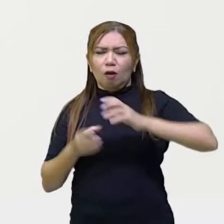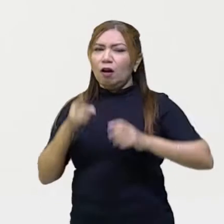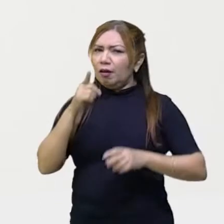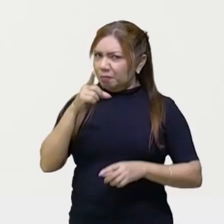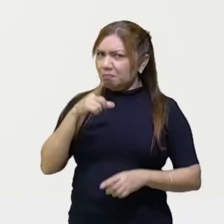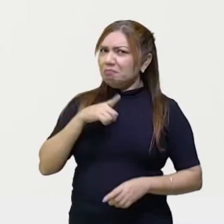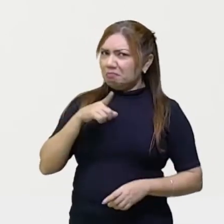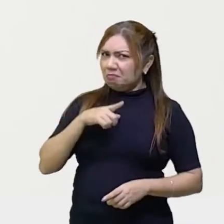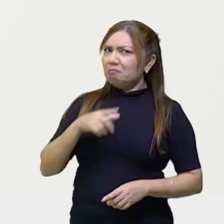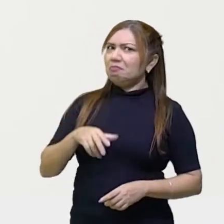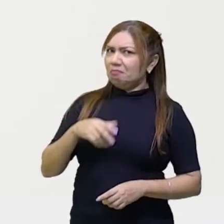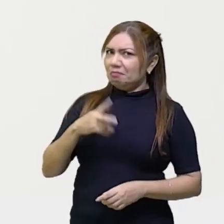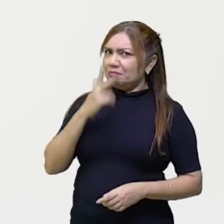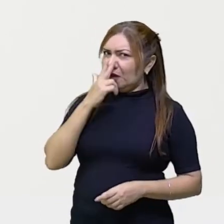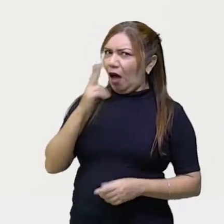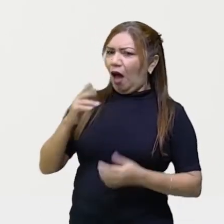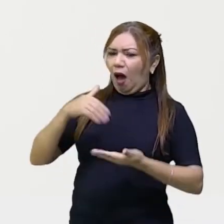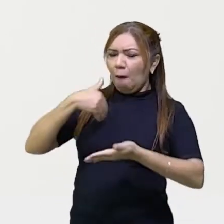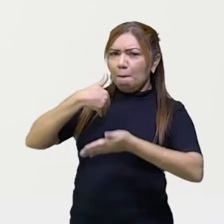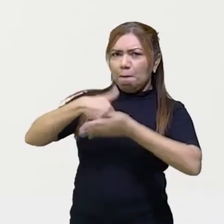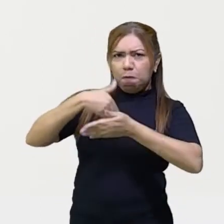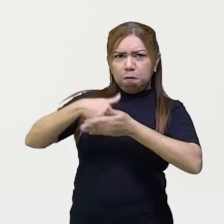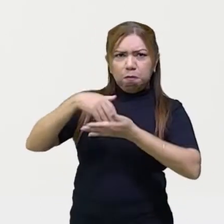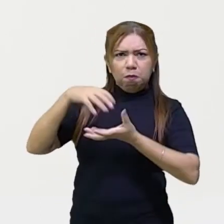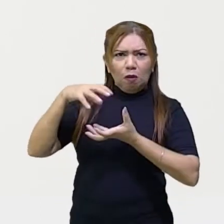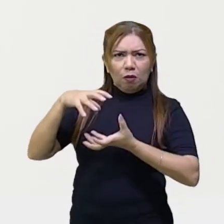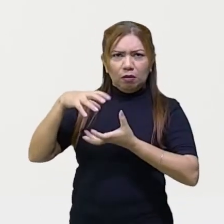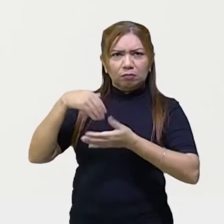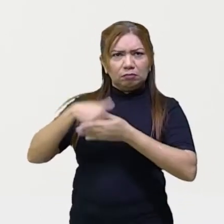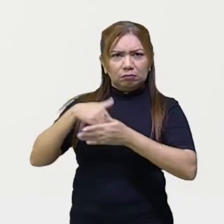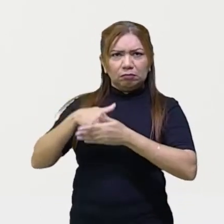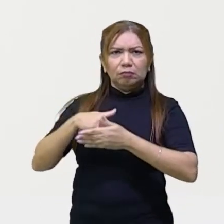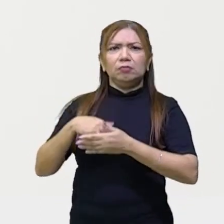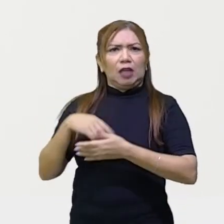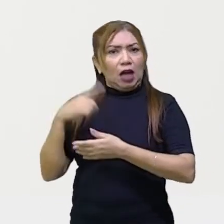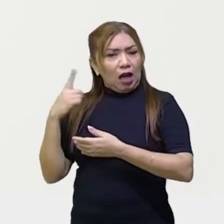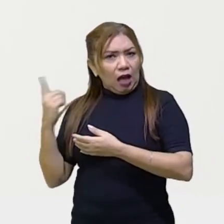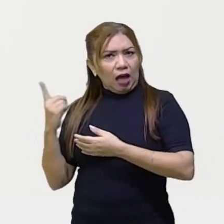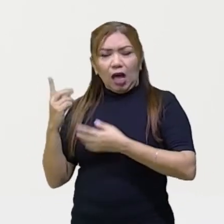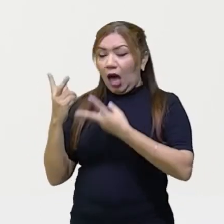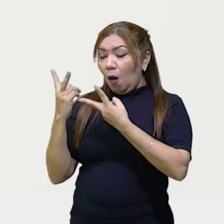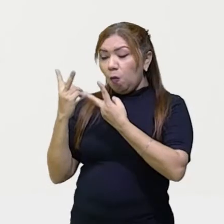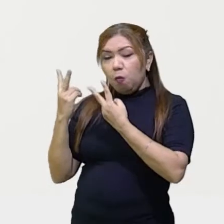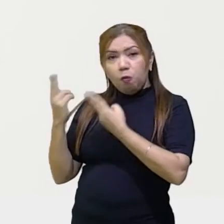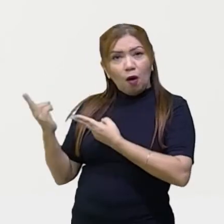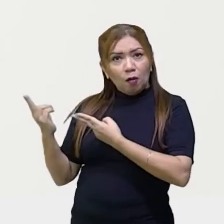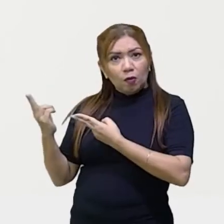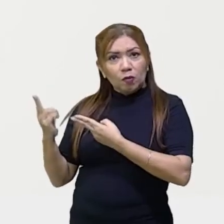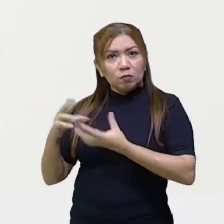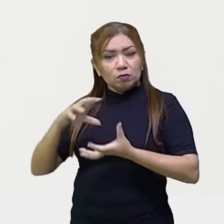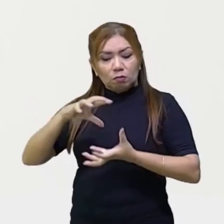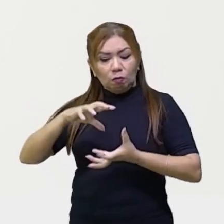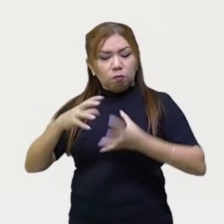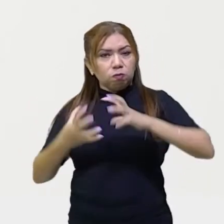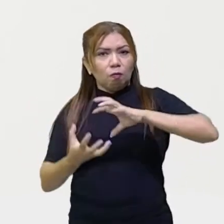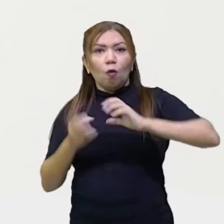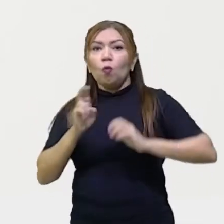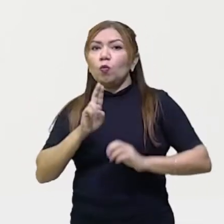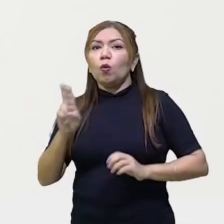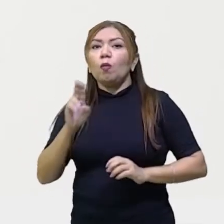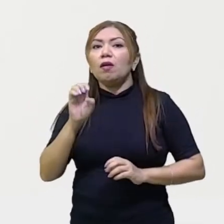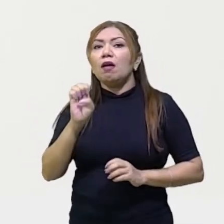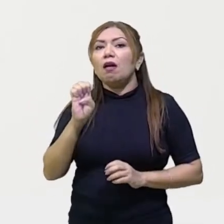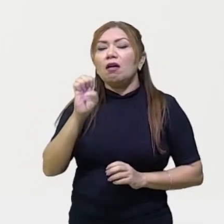futebol vocês gosta de futebol a bola de futebol ela é esférica o formato dela de uma esfera